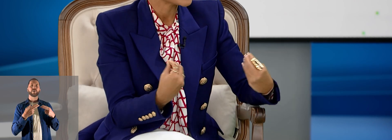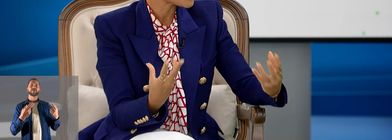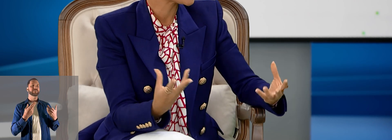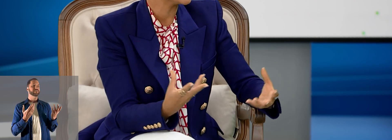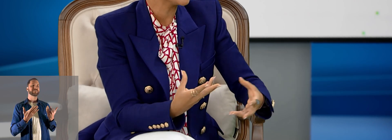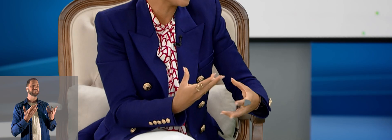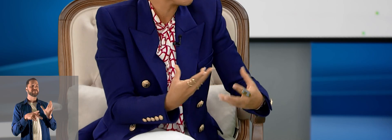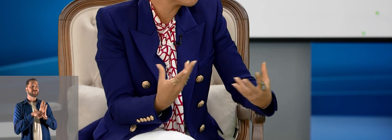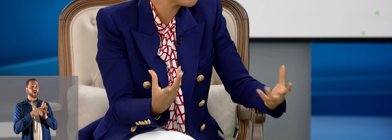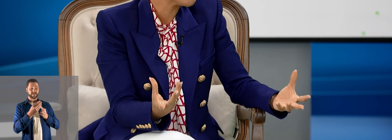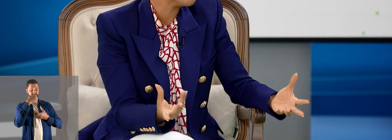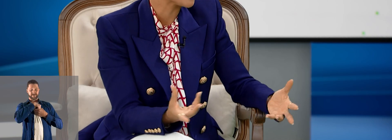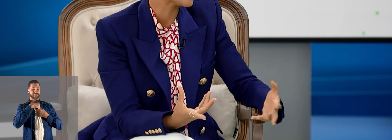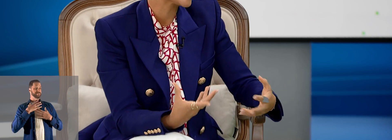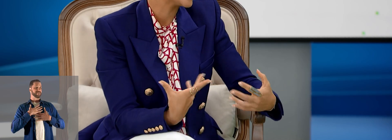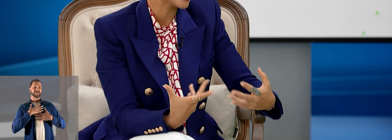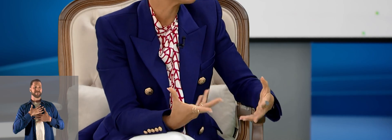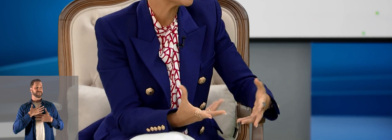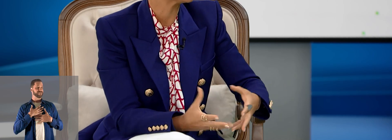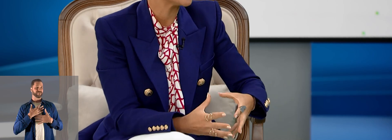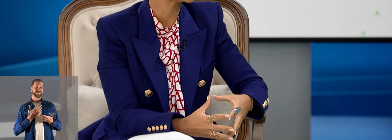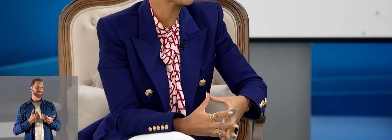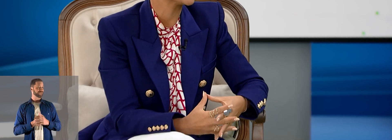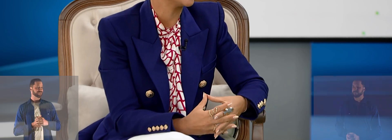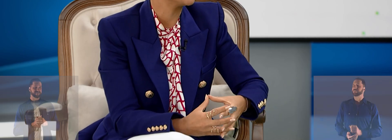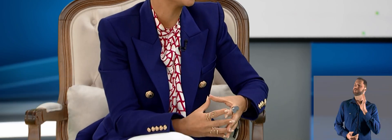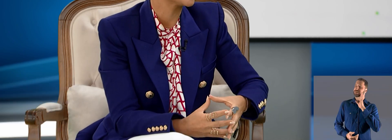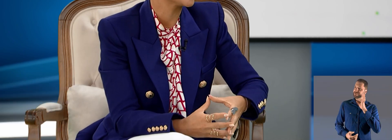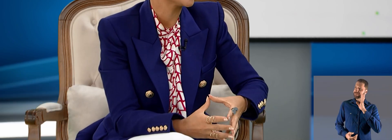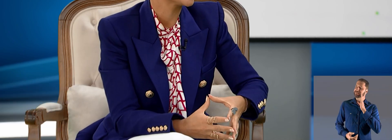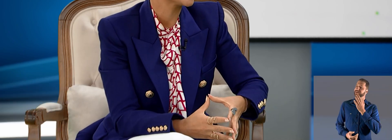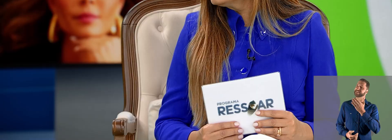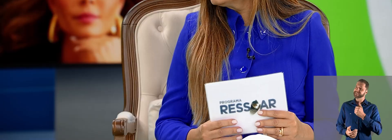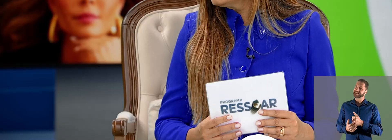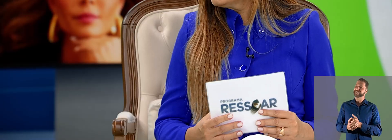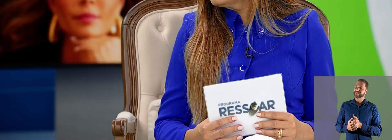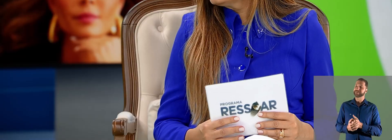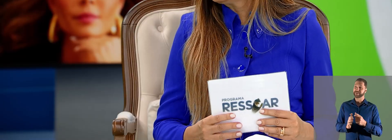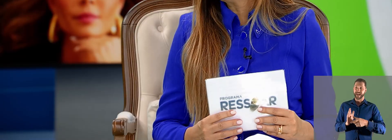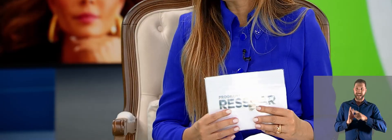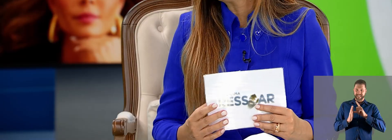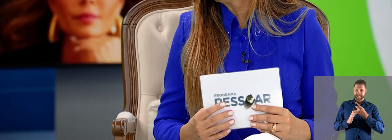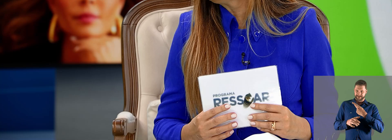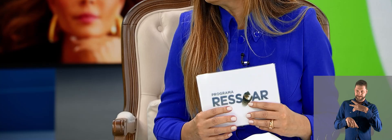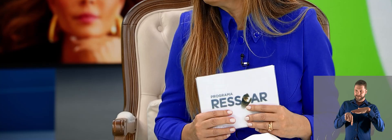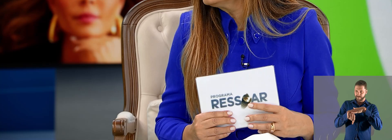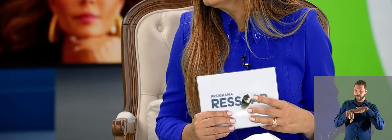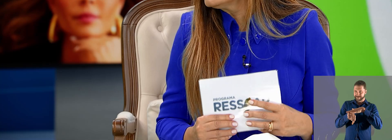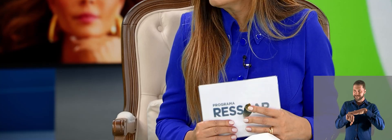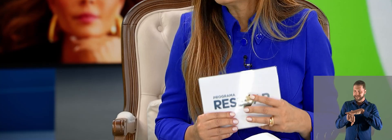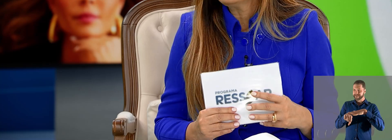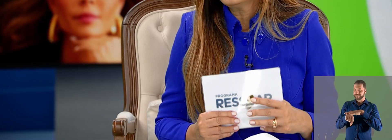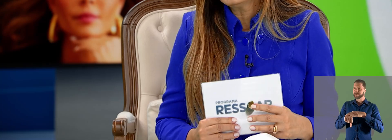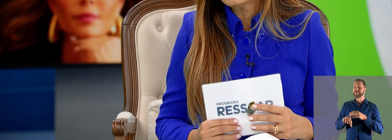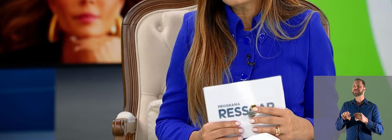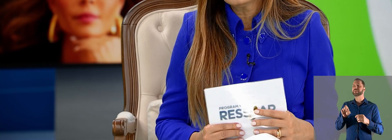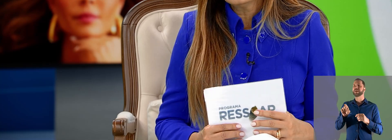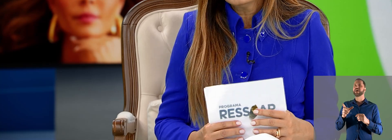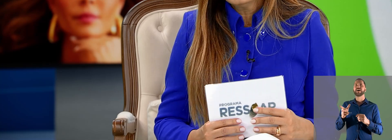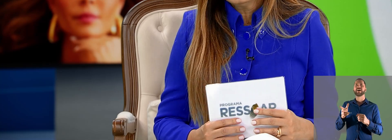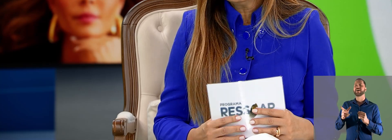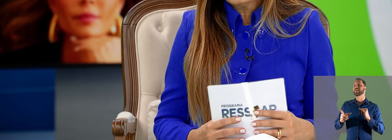acho que uma coisa que era minha mesmo sabe muito bacana E assim a gente até falava antes dessa